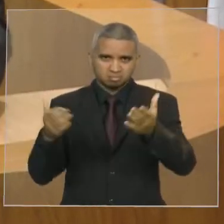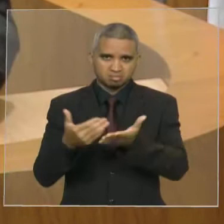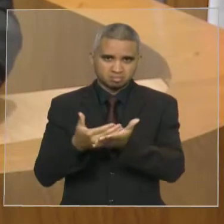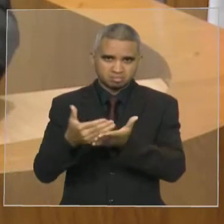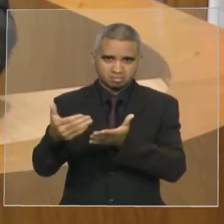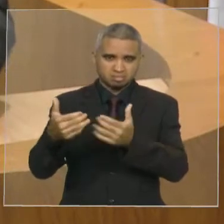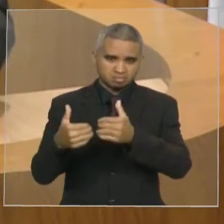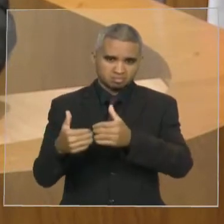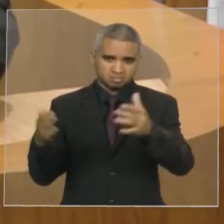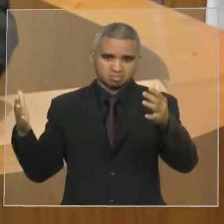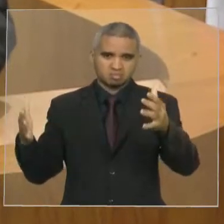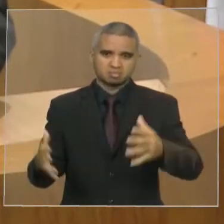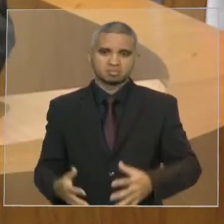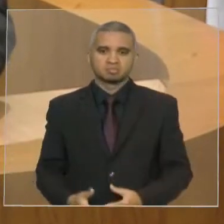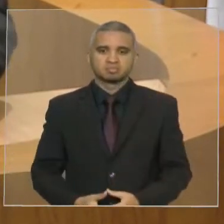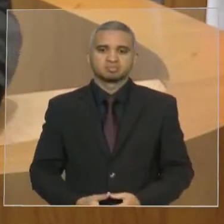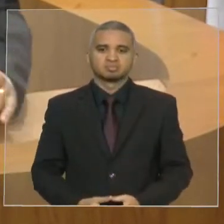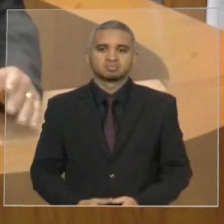aquela